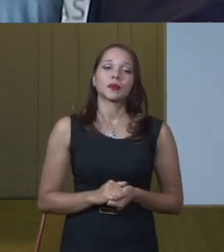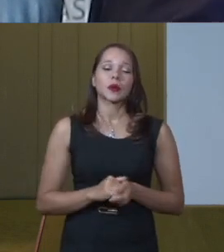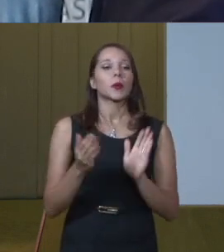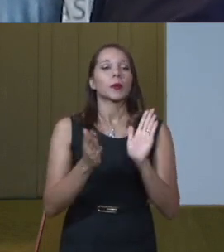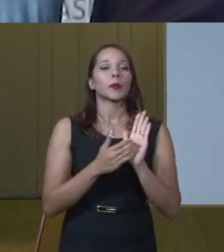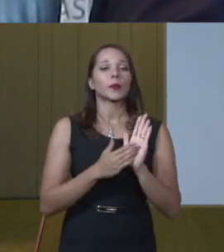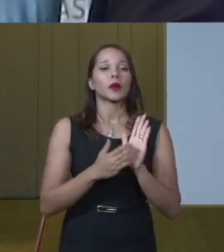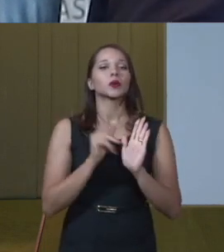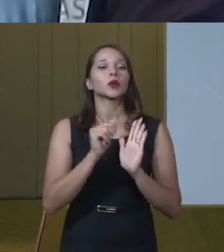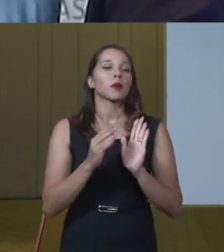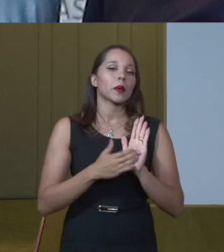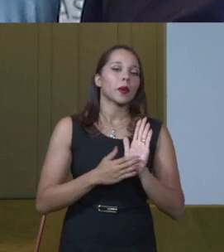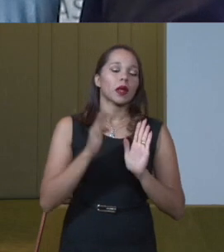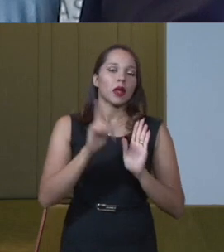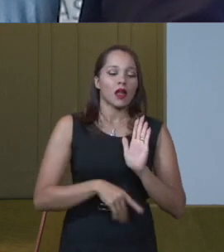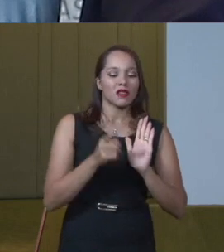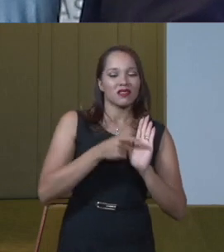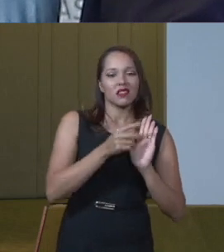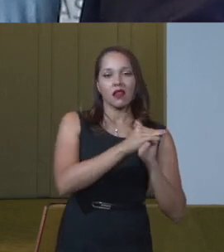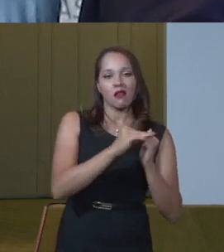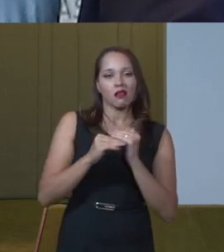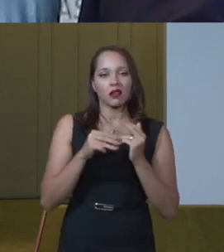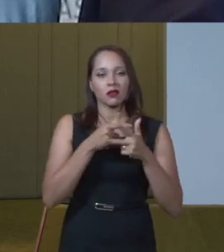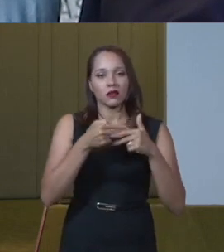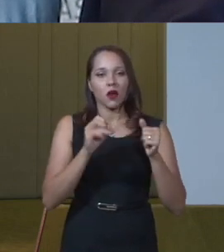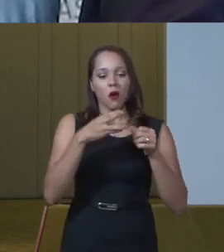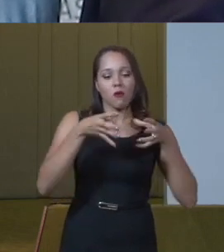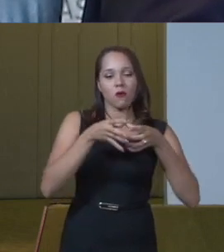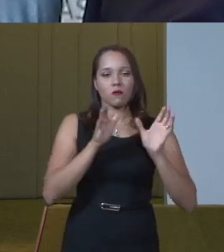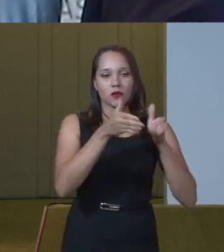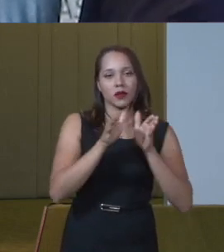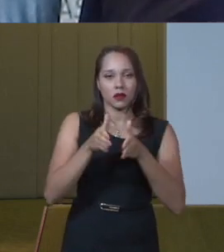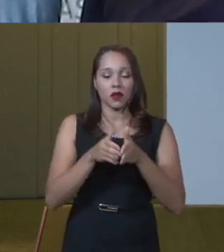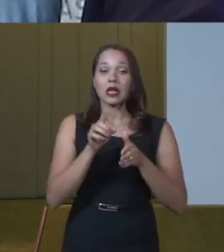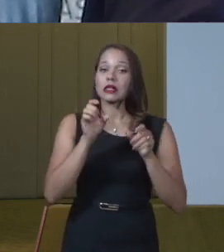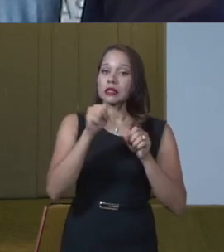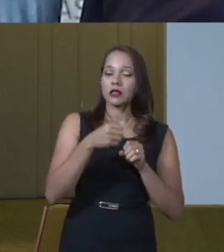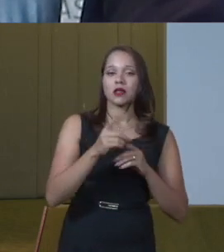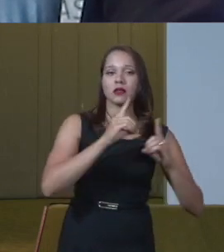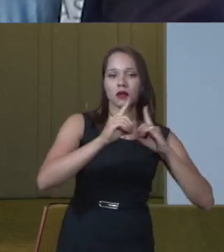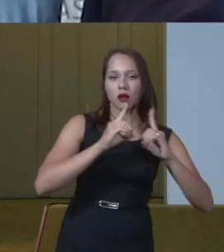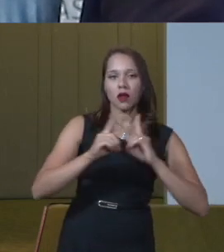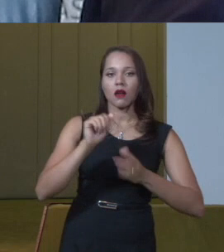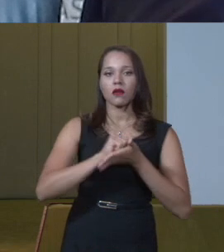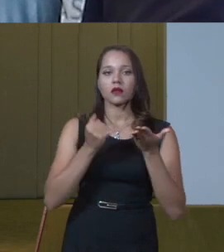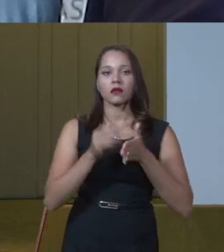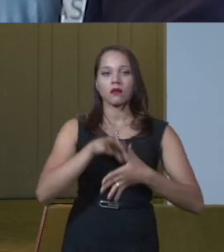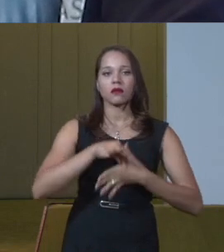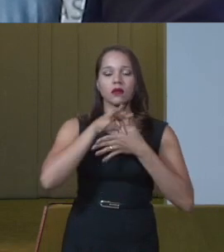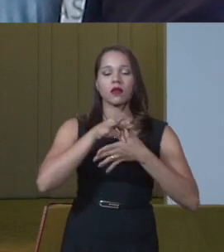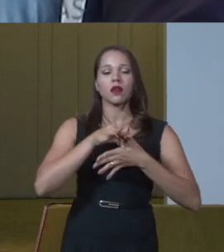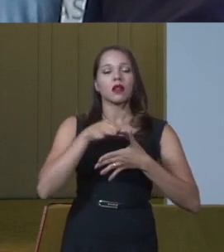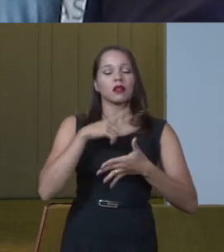Seu propósito não é o de singularizar questões pontuais ou grupos específicos, e sim dialogar com a agenda do Conselho, reforçar